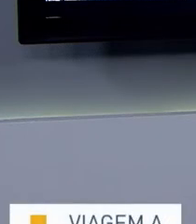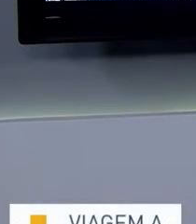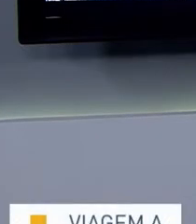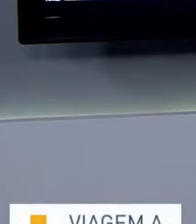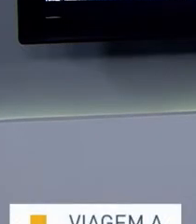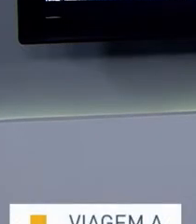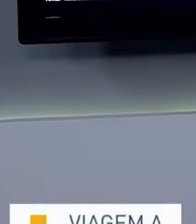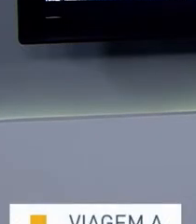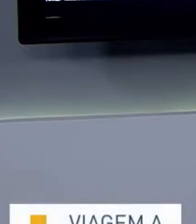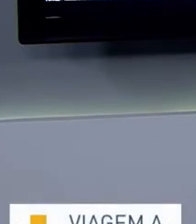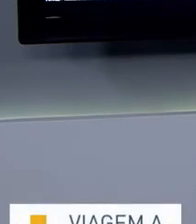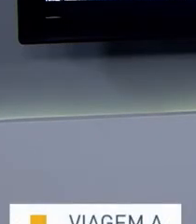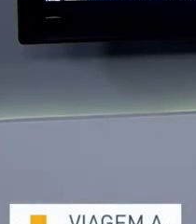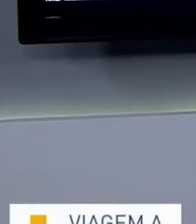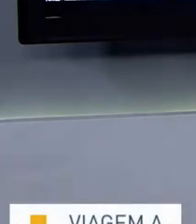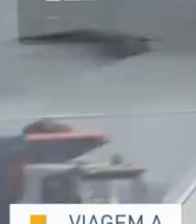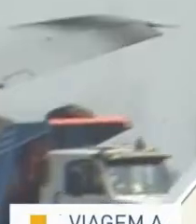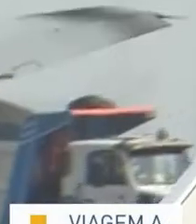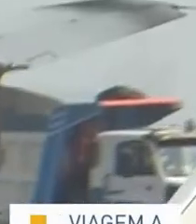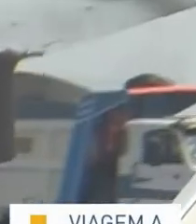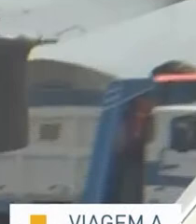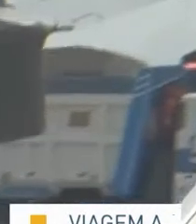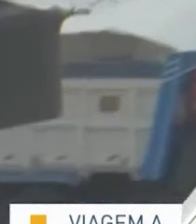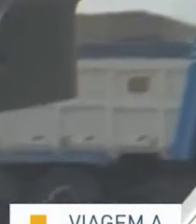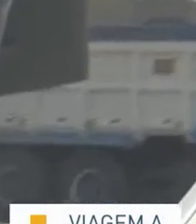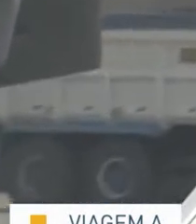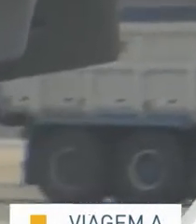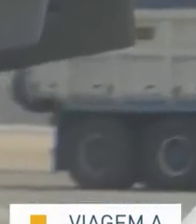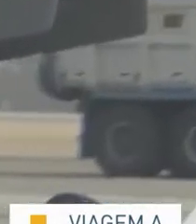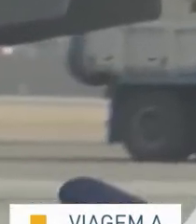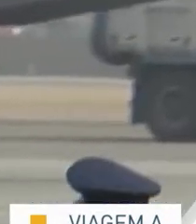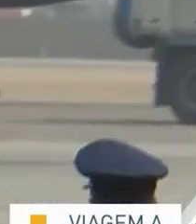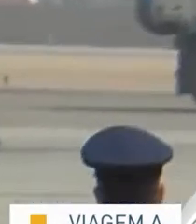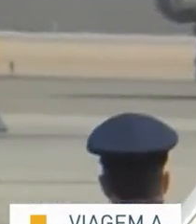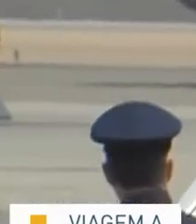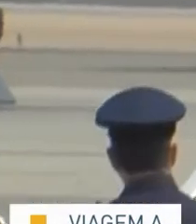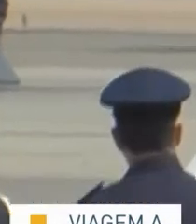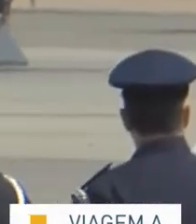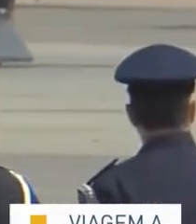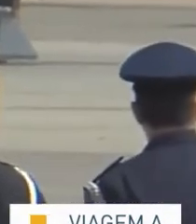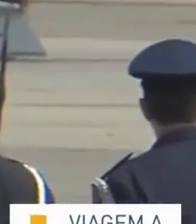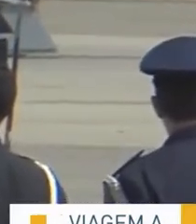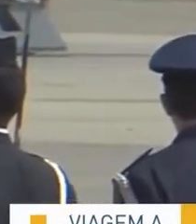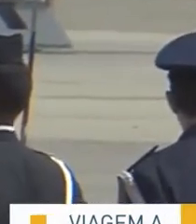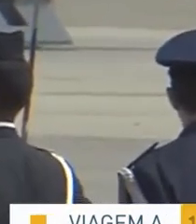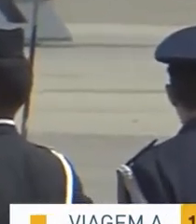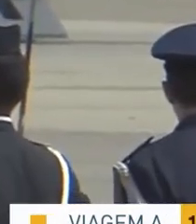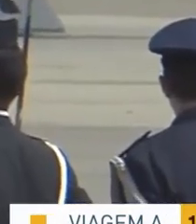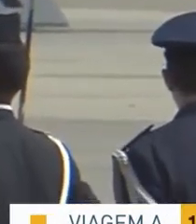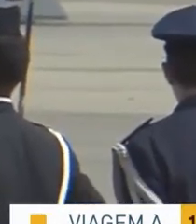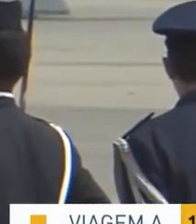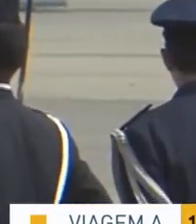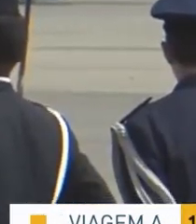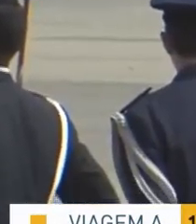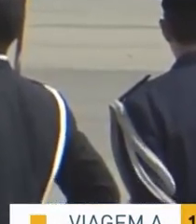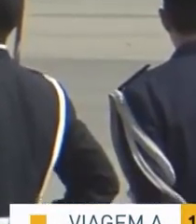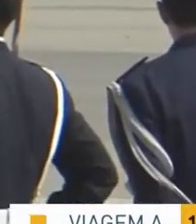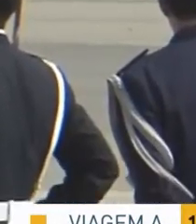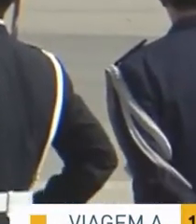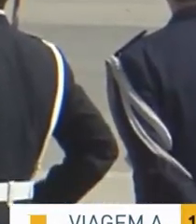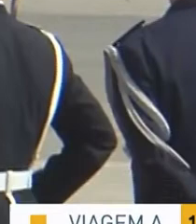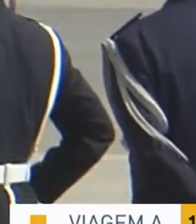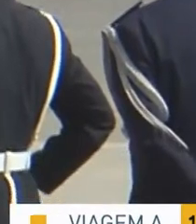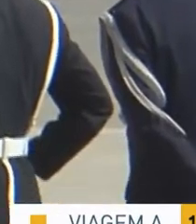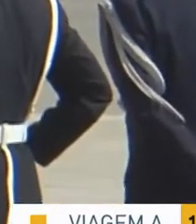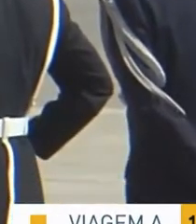Olá, muito boa tarde. O presidente Michel Temer já está na cidade de Lima, no Peru, onde participa da 8ª Cúpula das